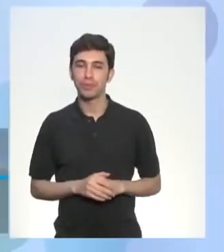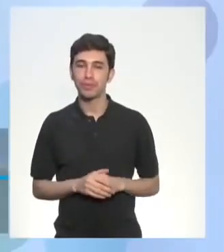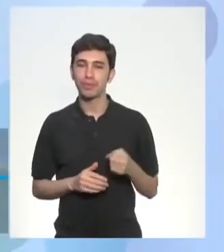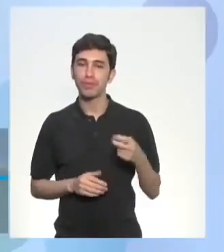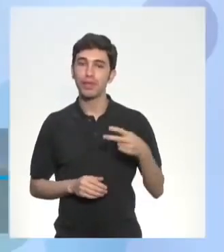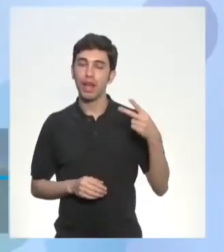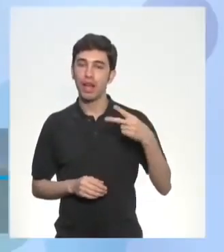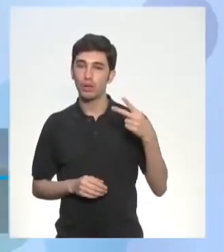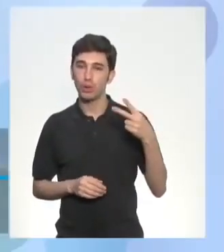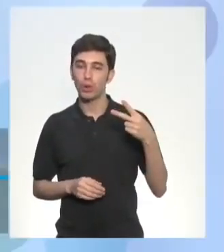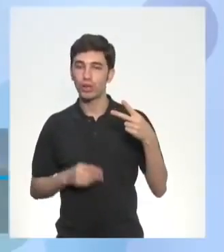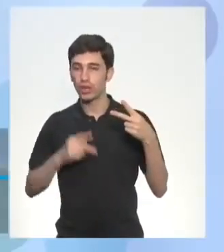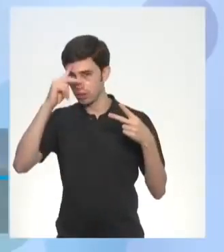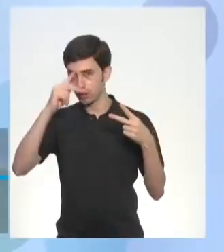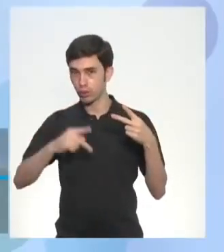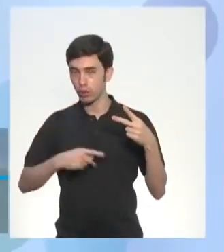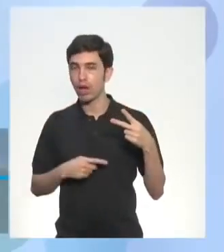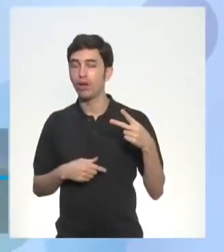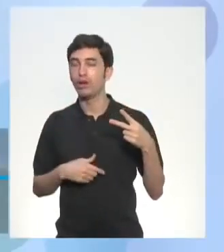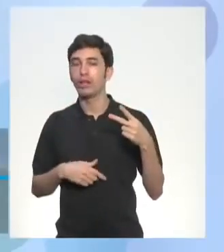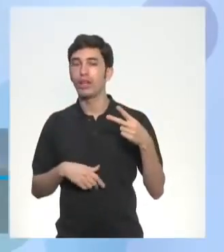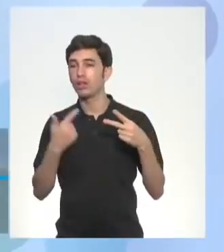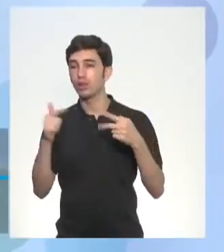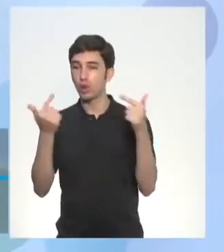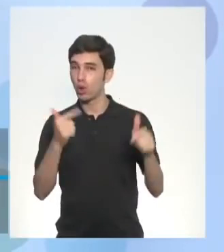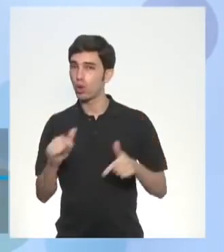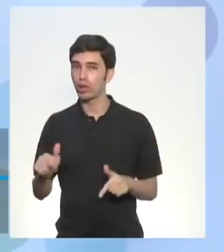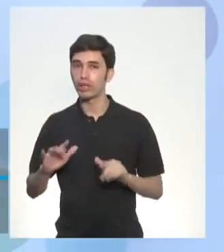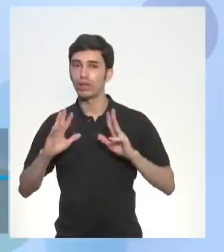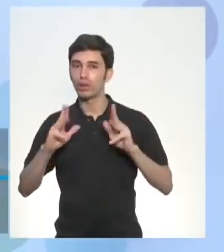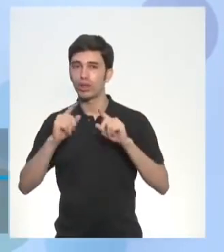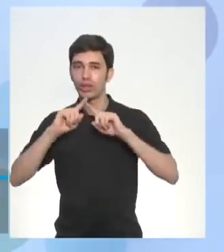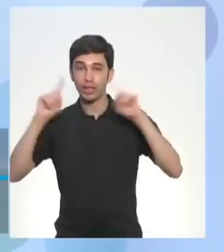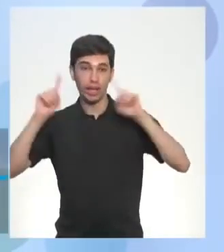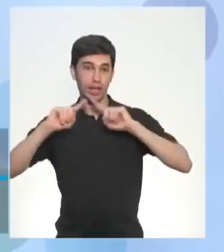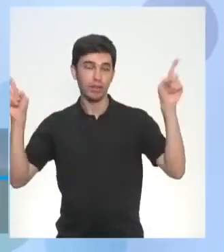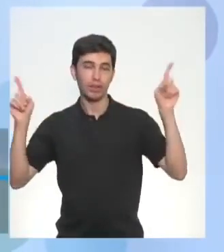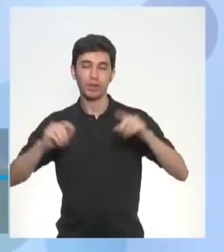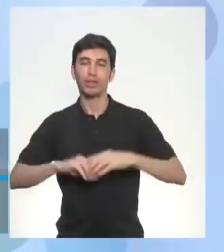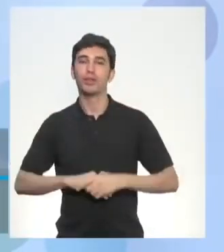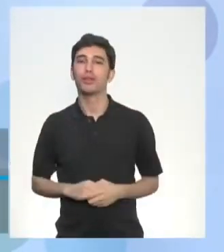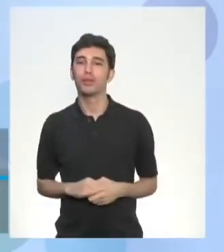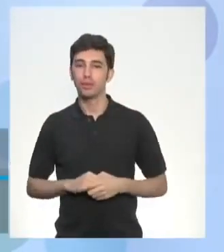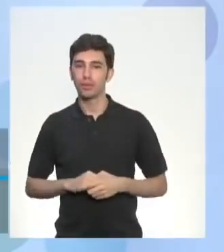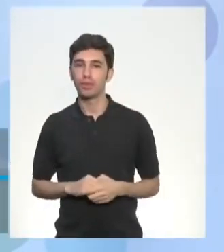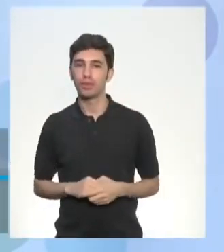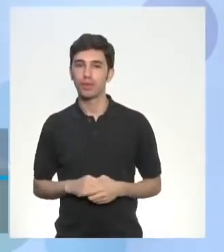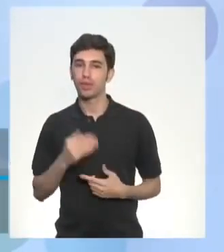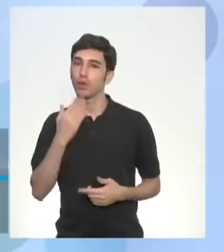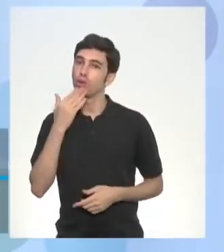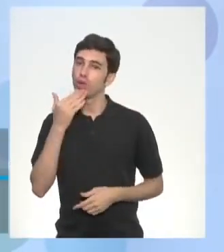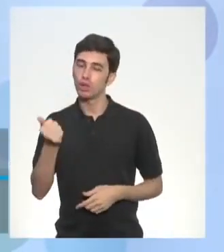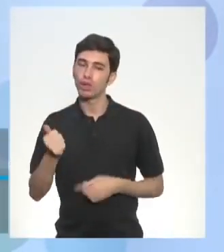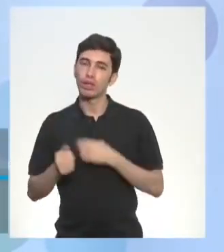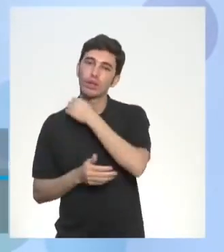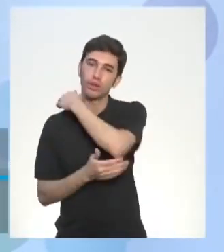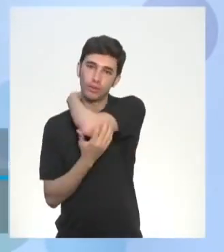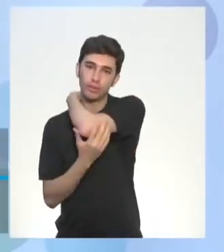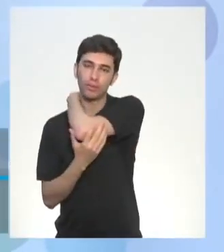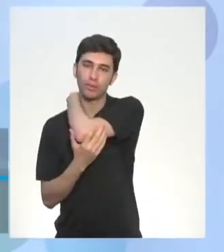2 é pessoal, as outras cartas são de reclamações. Ou Aí, solicitação, né? eles colocaram